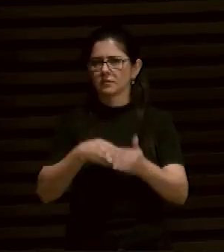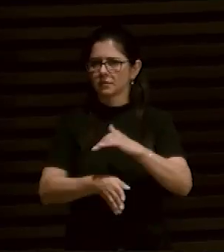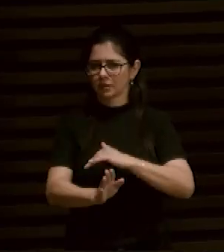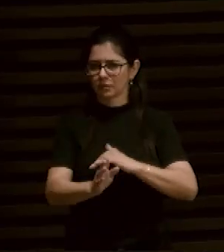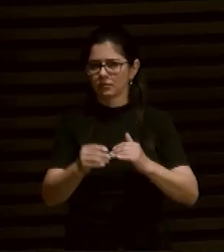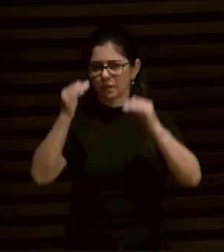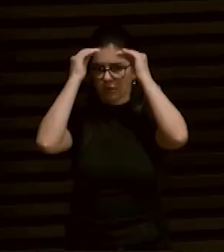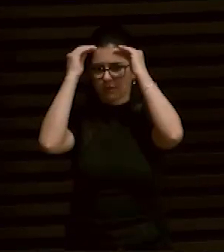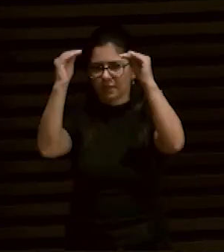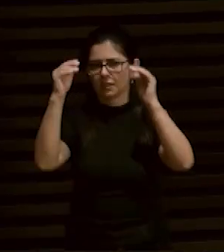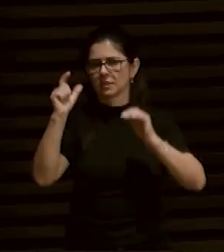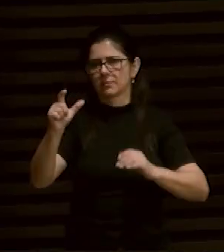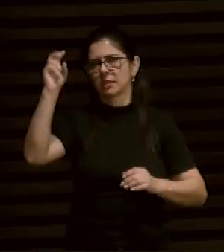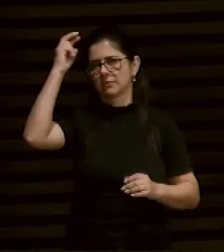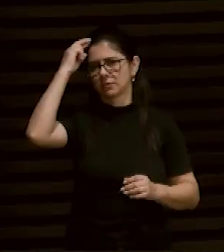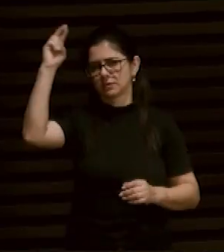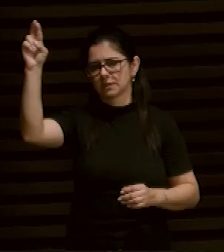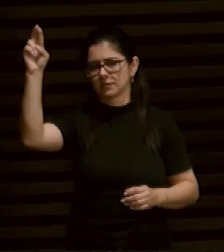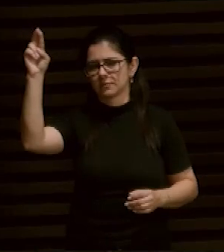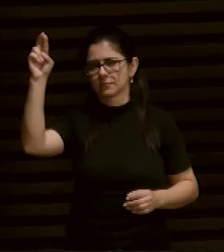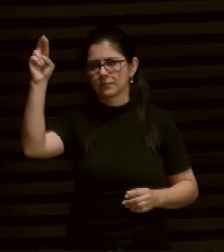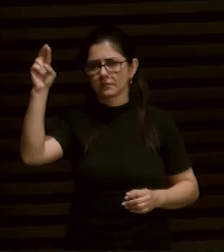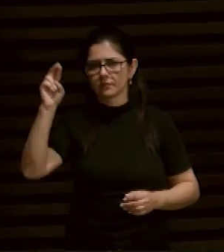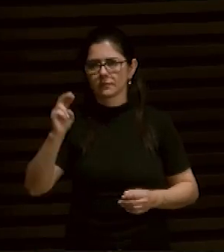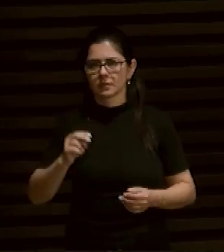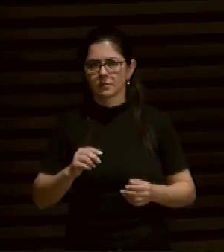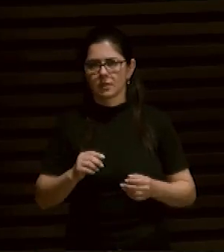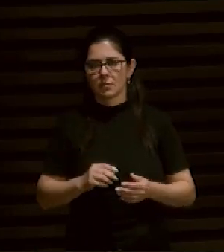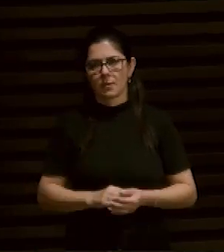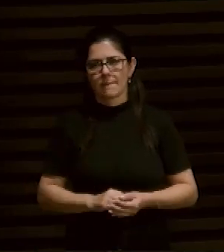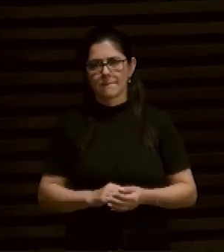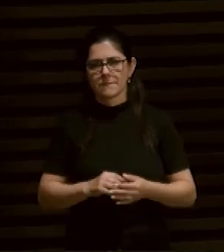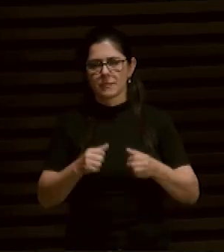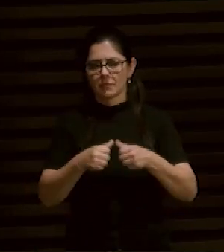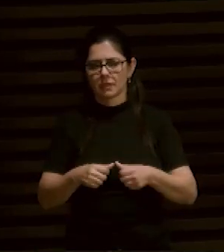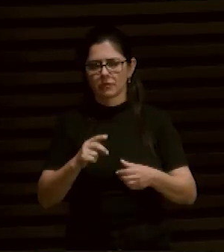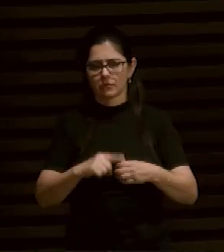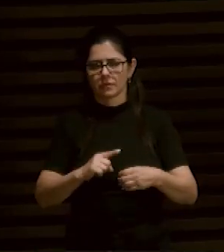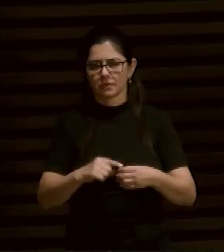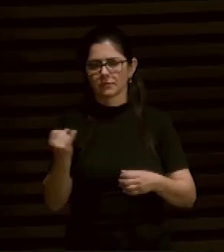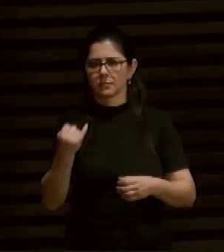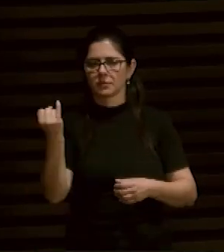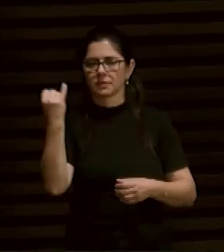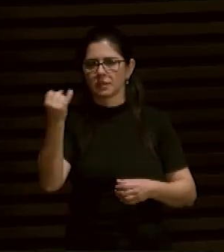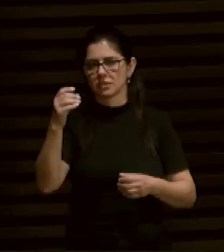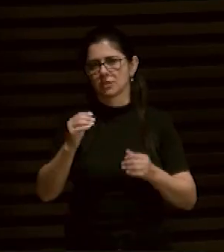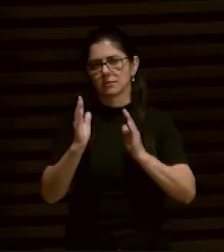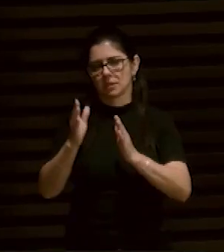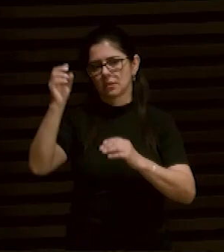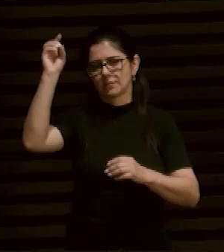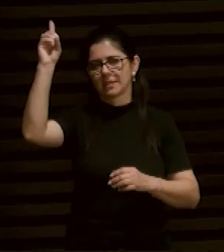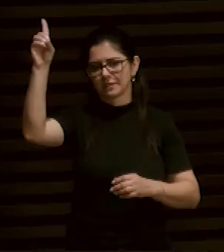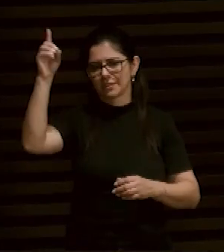Senhor. Ora, Nínive era cidade muito importante diante de Deus. e de 3 dias para percorrê-la.